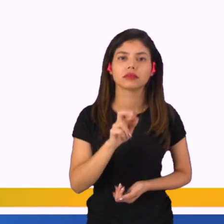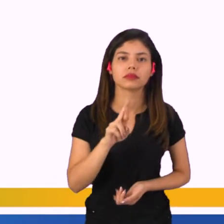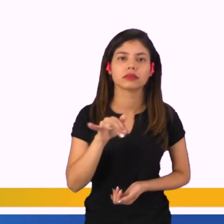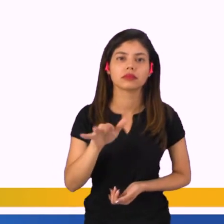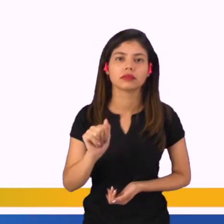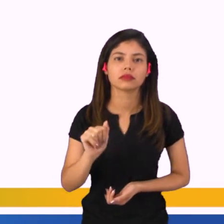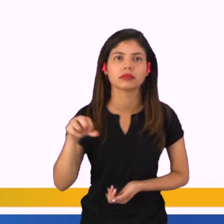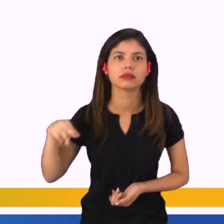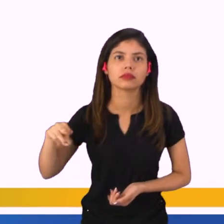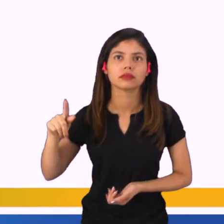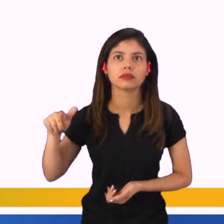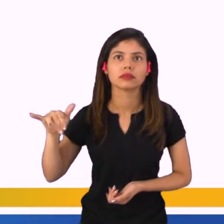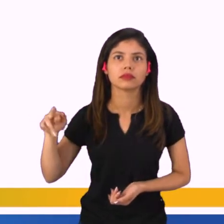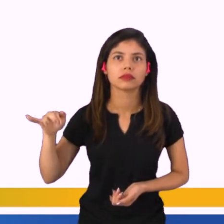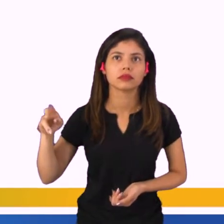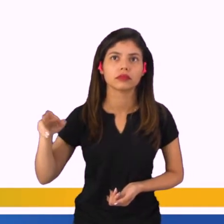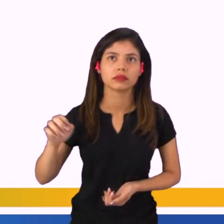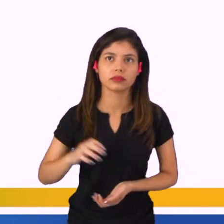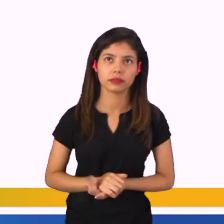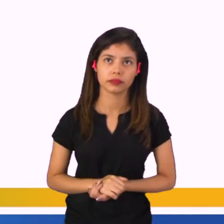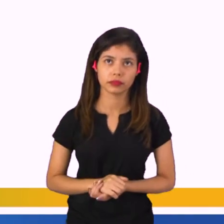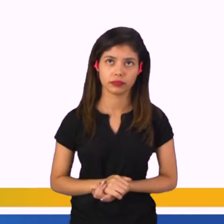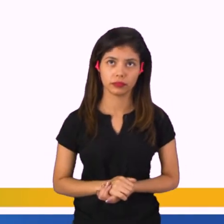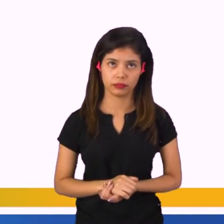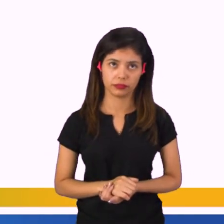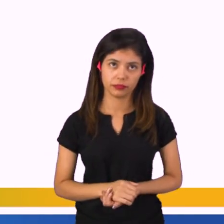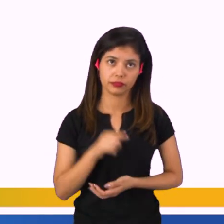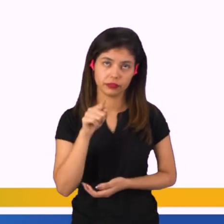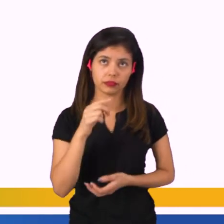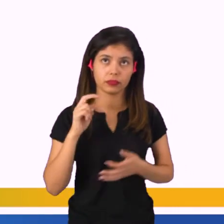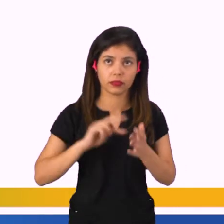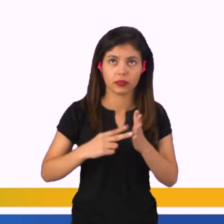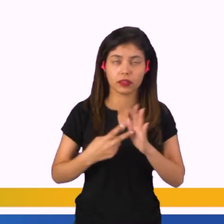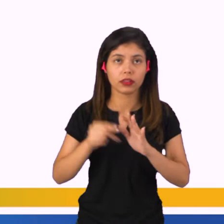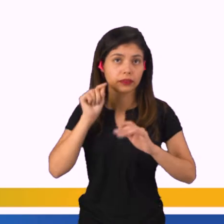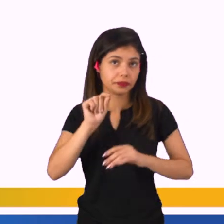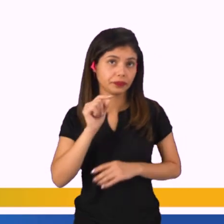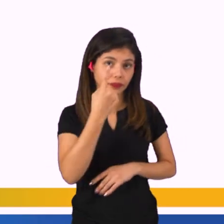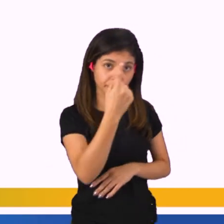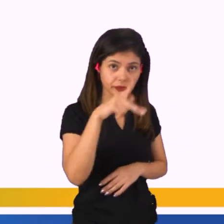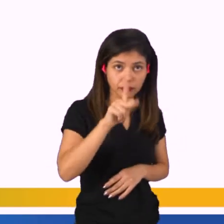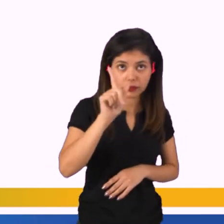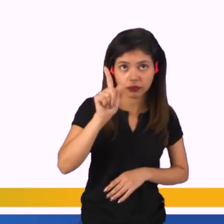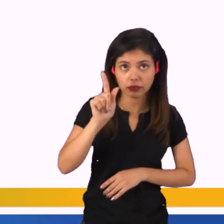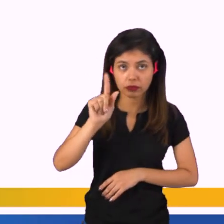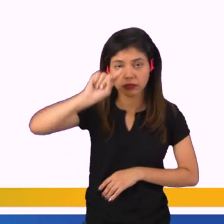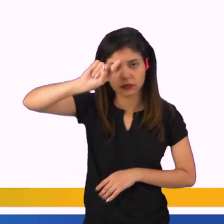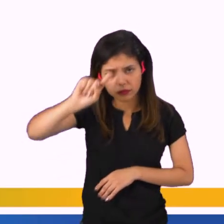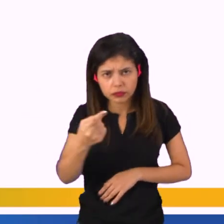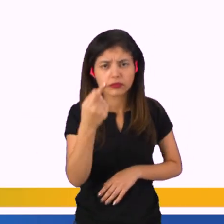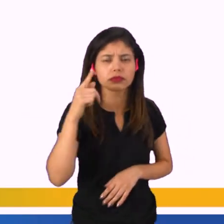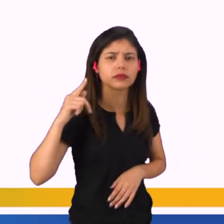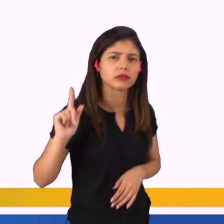grama e mg de miligrama. Então, quer dizer que 1 quilograma